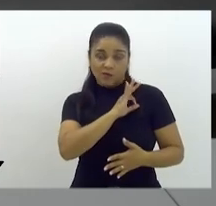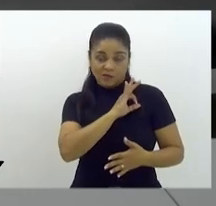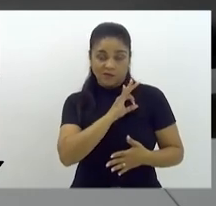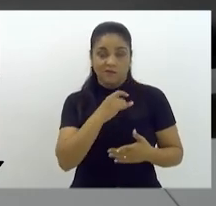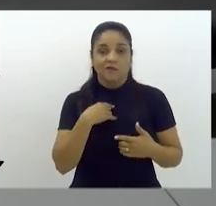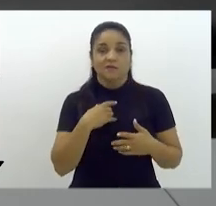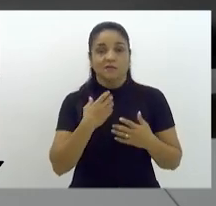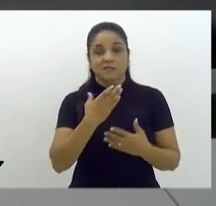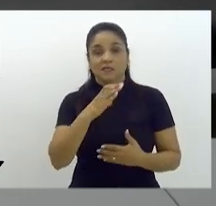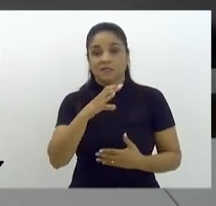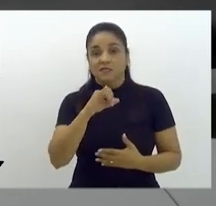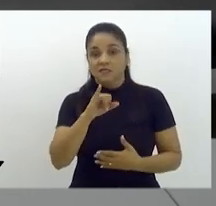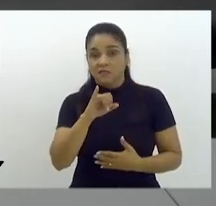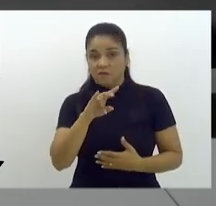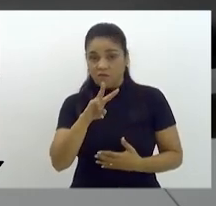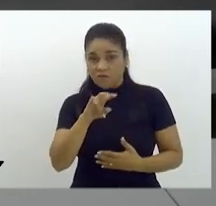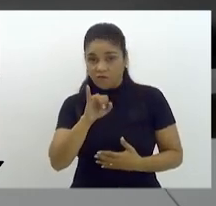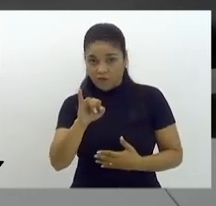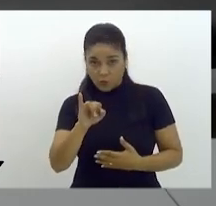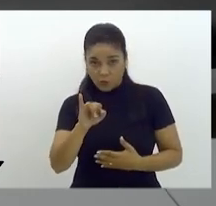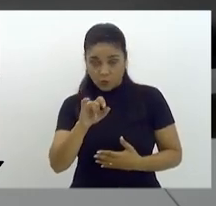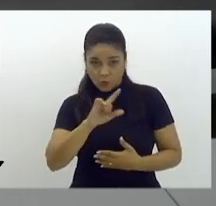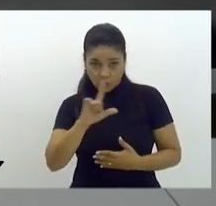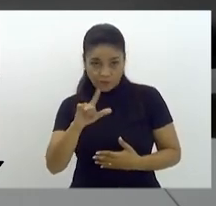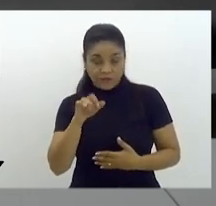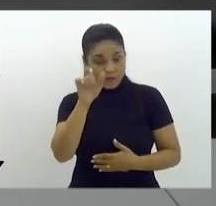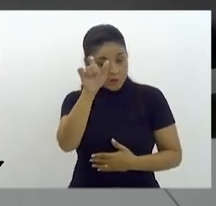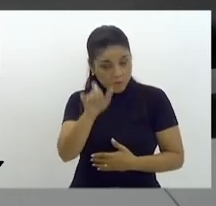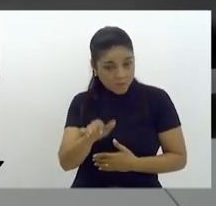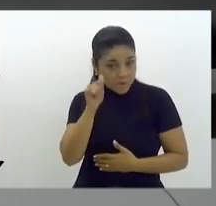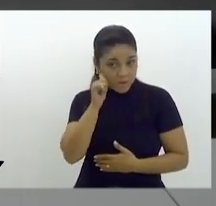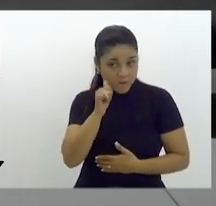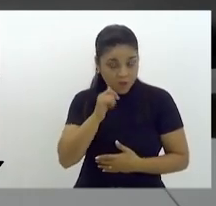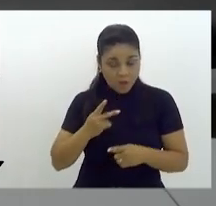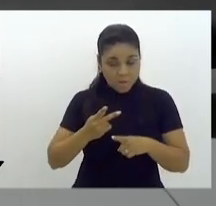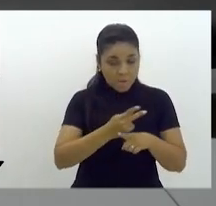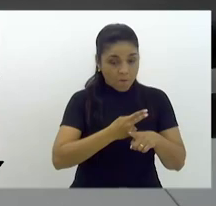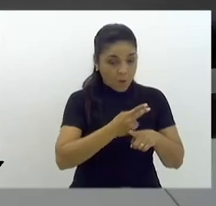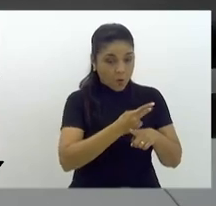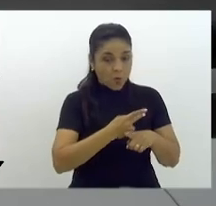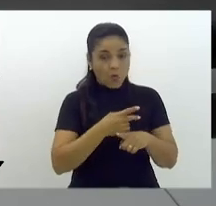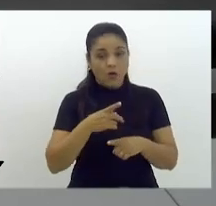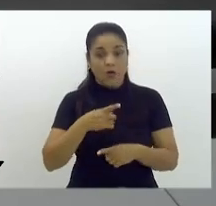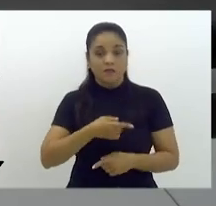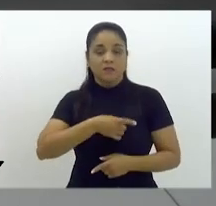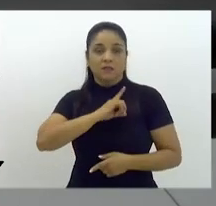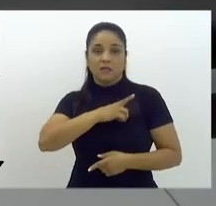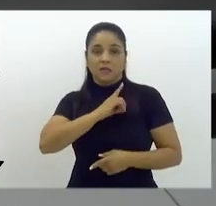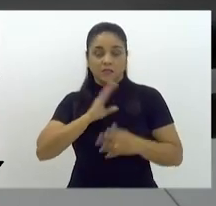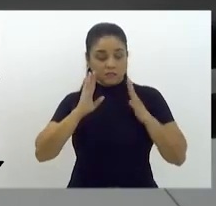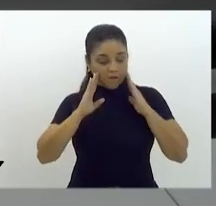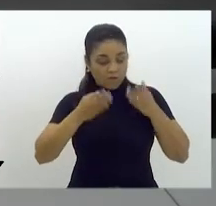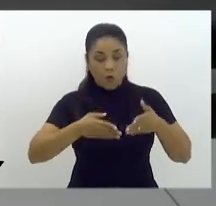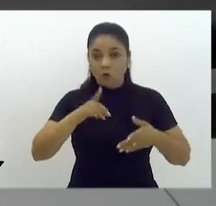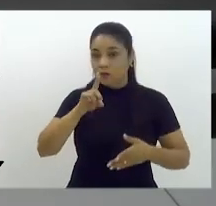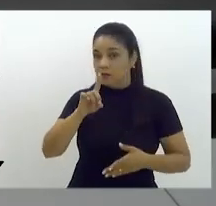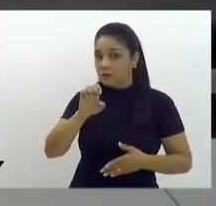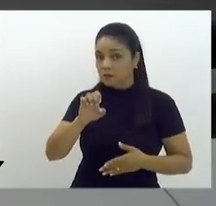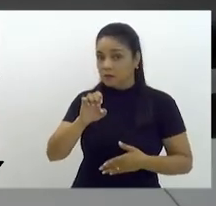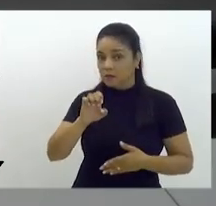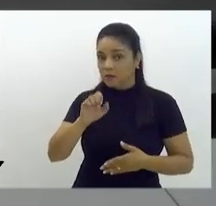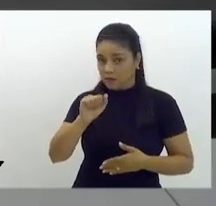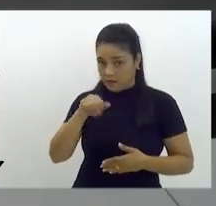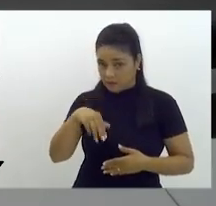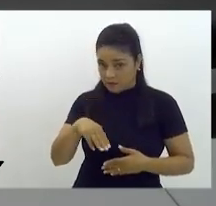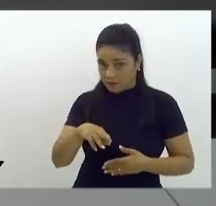ao meu ver é as mulheres são sempre estimuladas a procurar delegacias uma vez que lá o treinamento é diferenciado